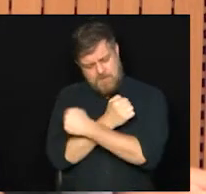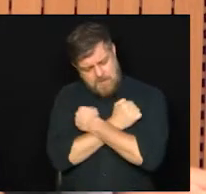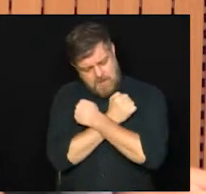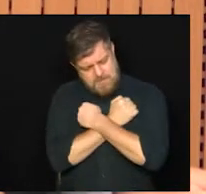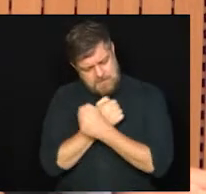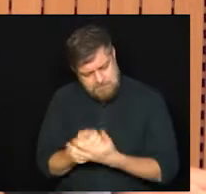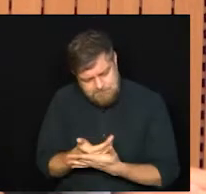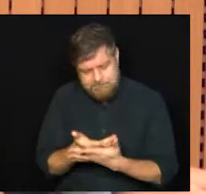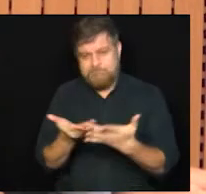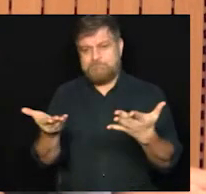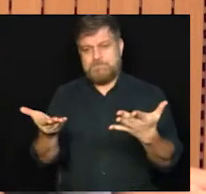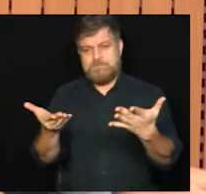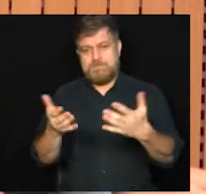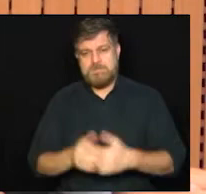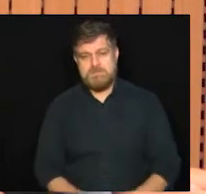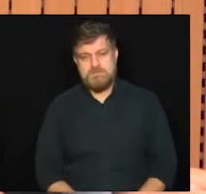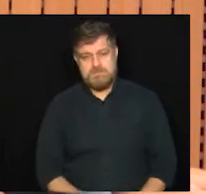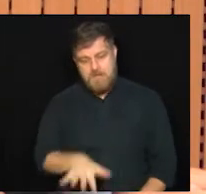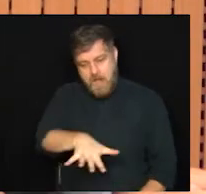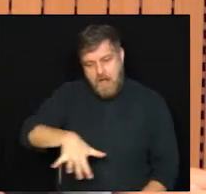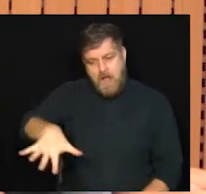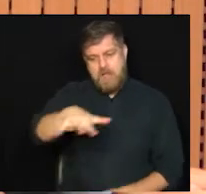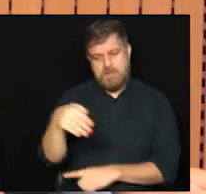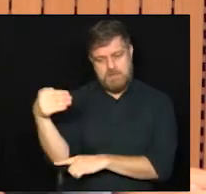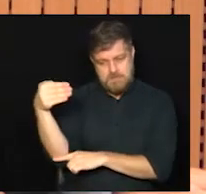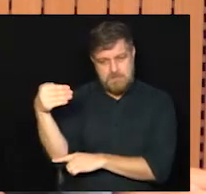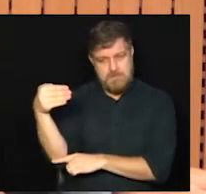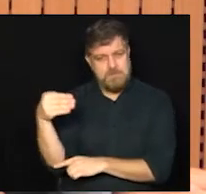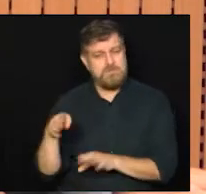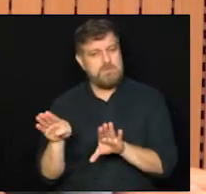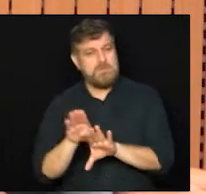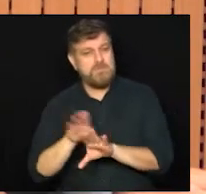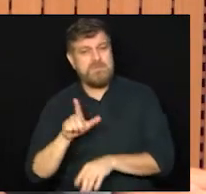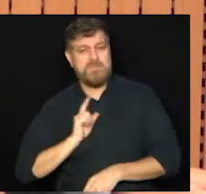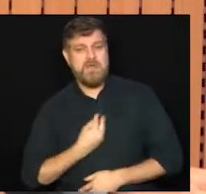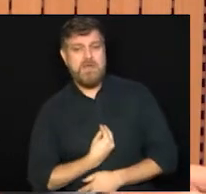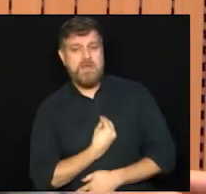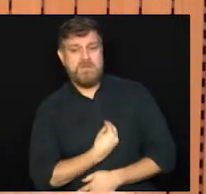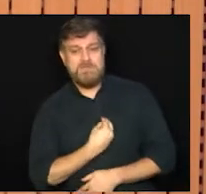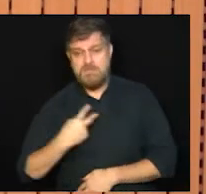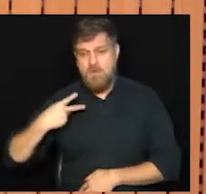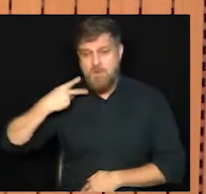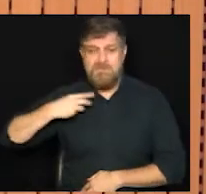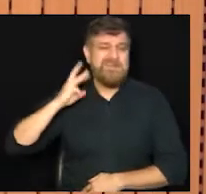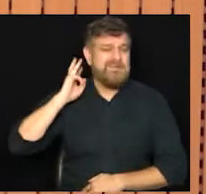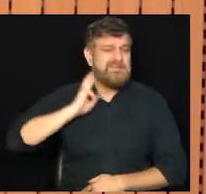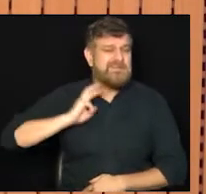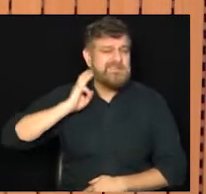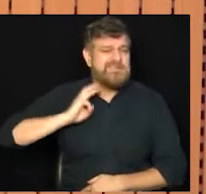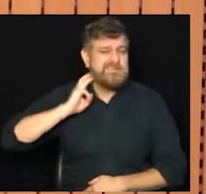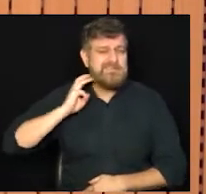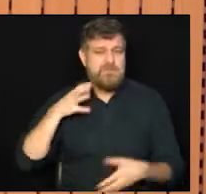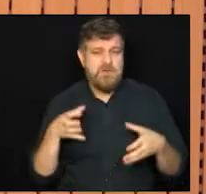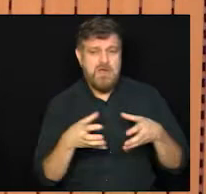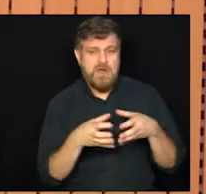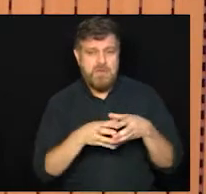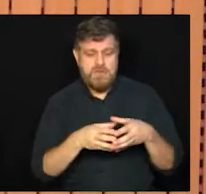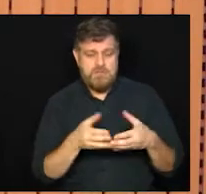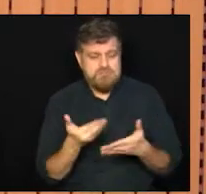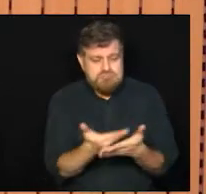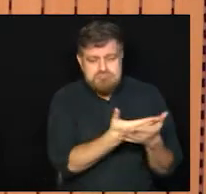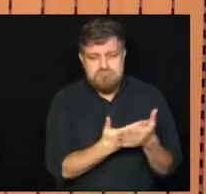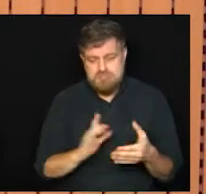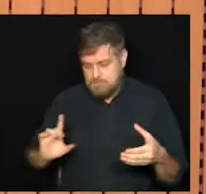aí do segmento, do setor, e também presente conosco o vereador Cecílio Santos, que é membro da comissão.